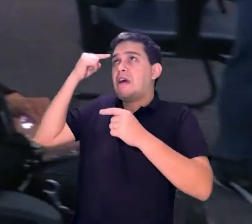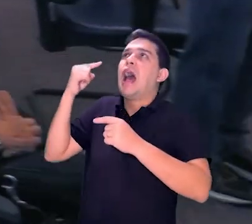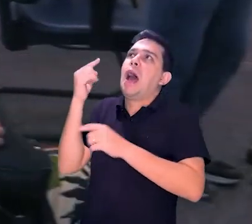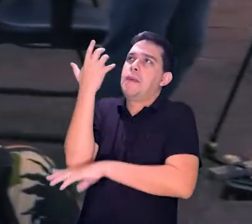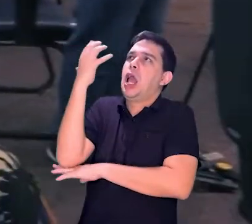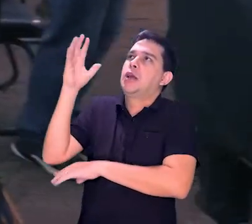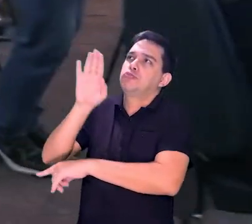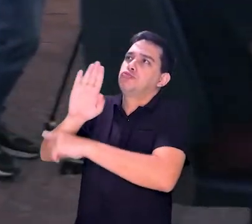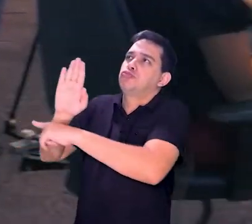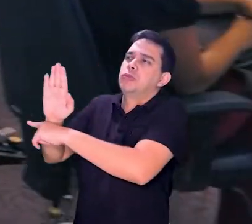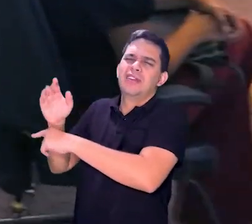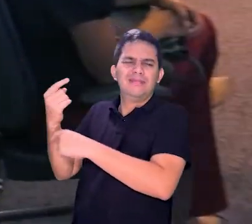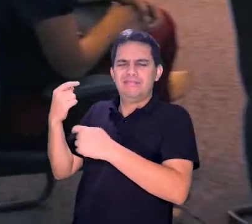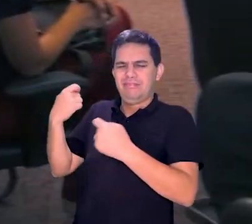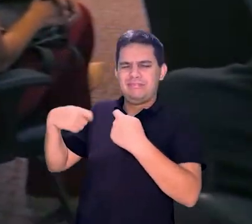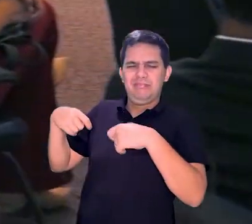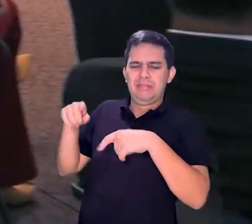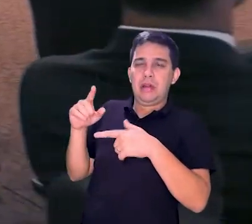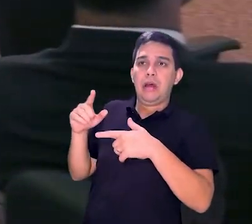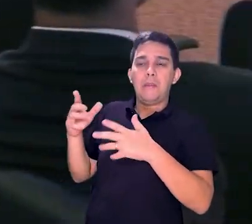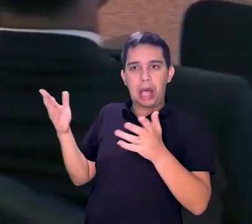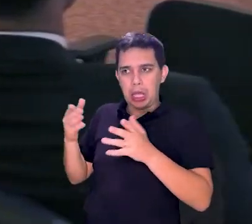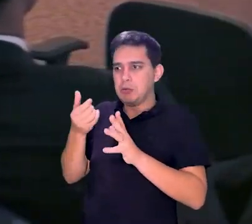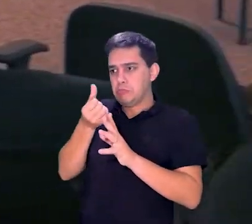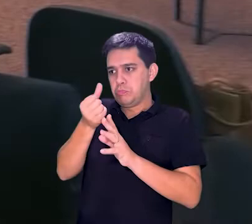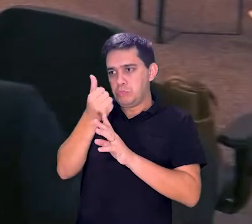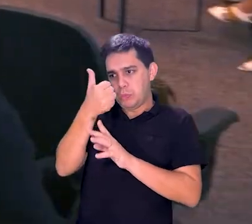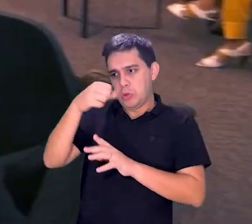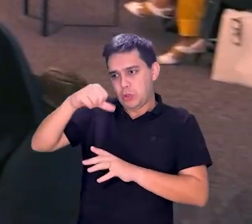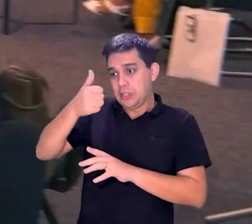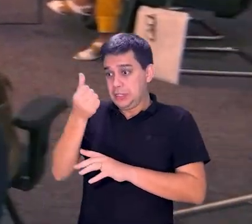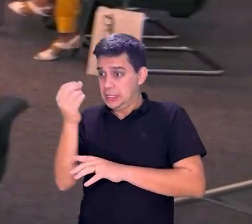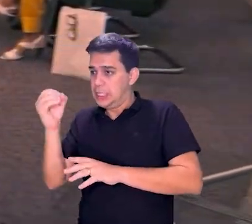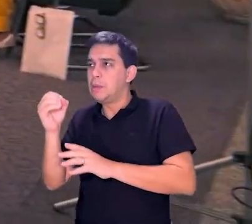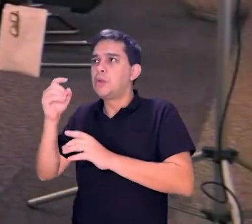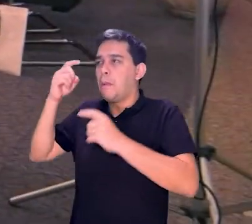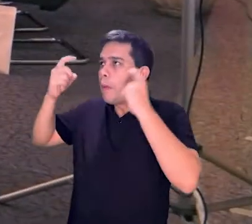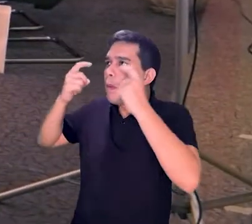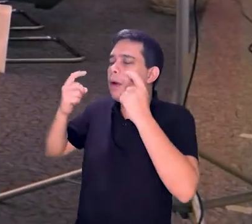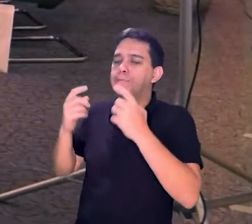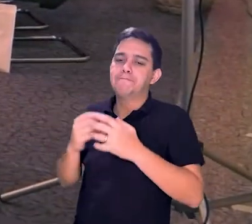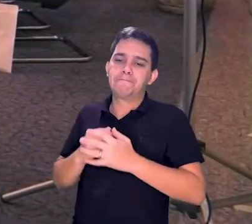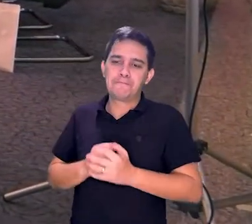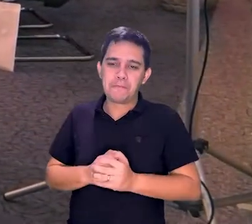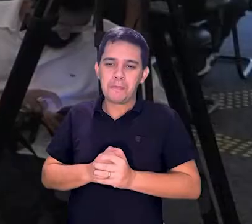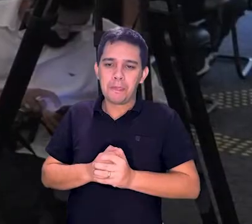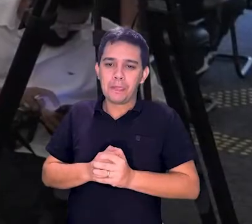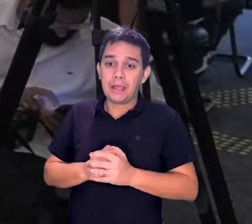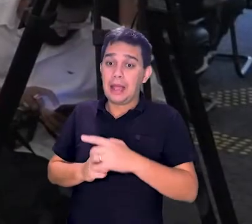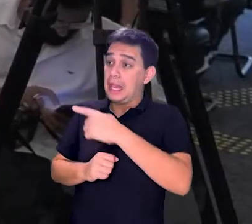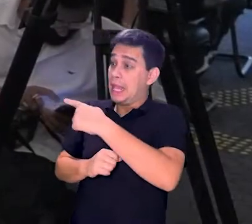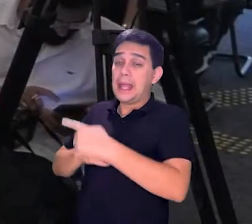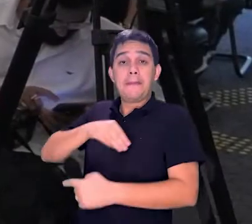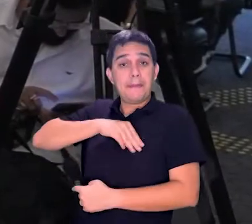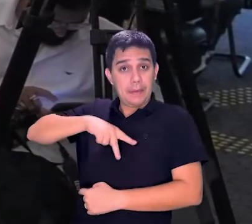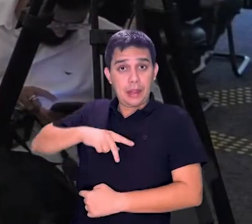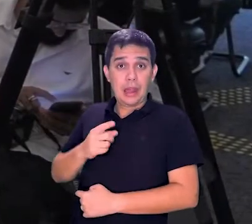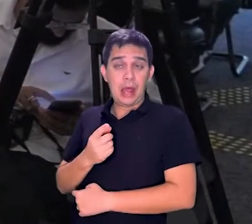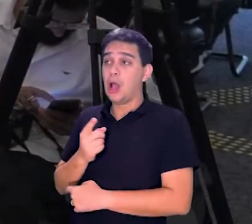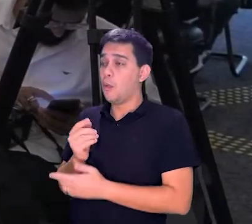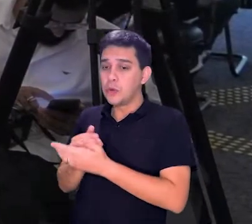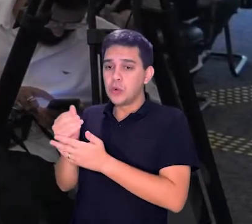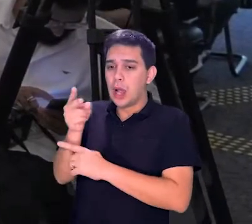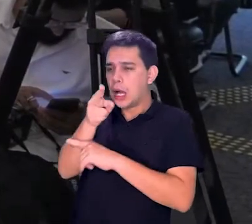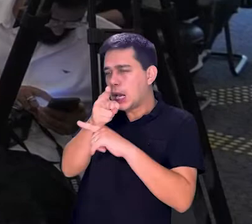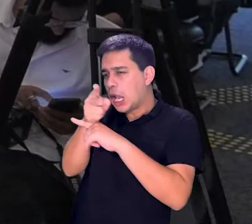evento, filmado no foyer da sede da instituição, no centro do Rio, reuniu membros do MPRJ,